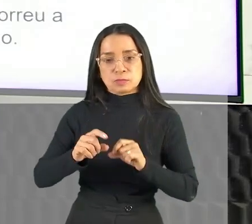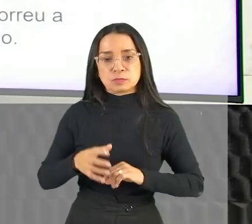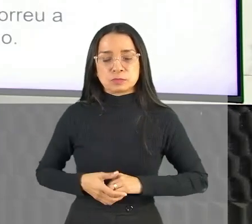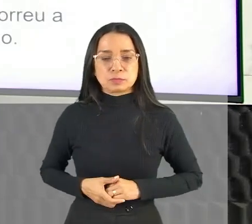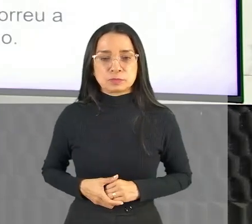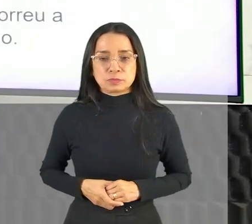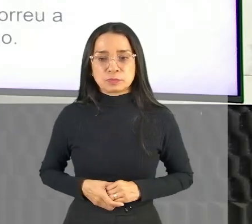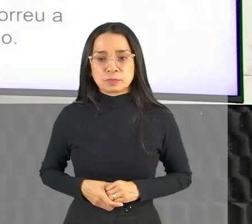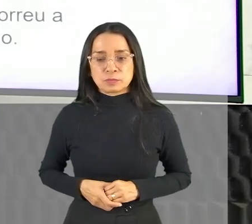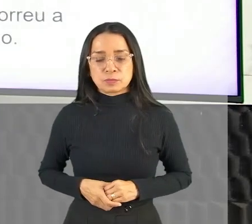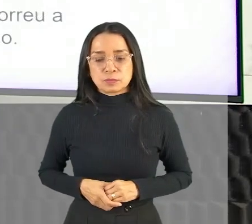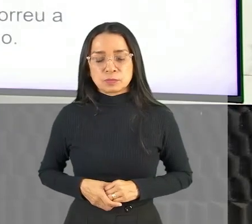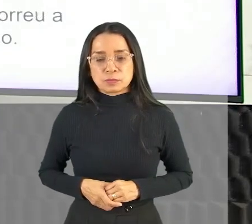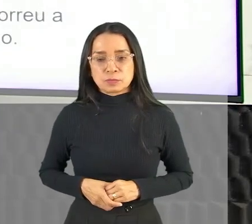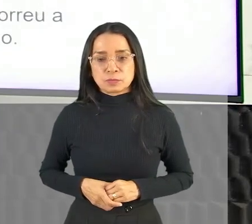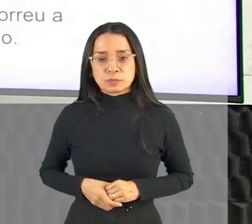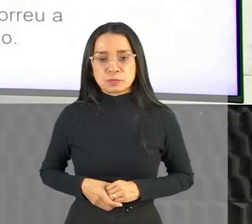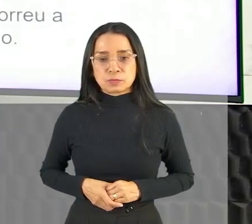célula e a célula